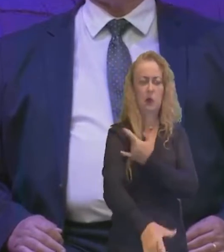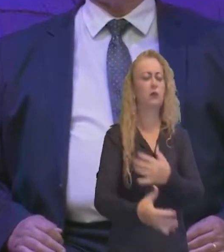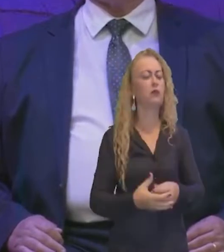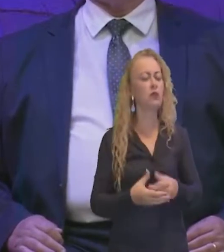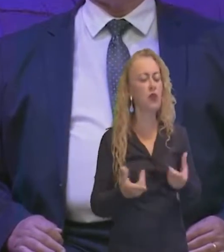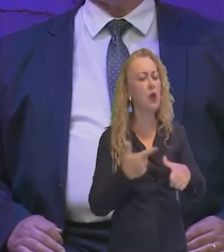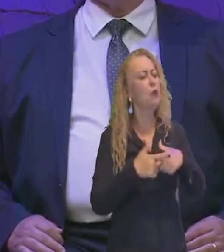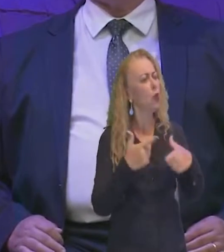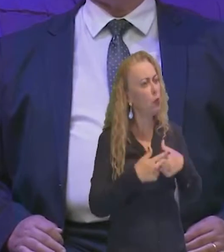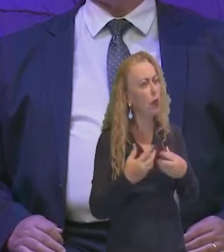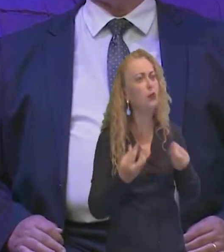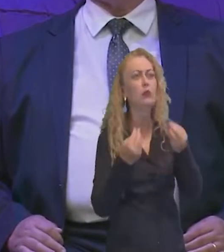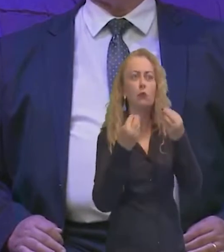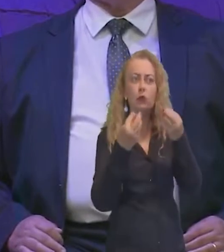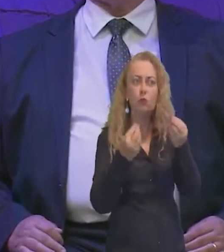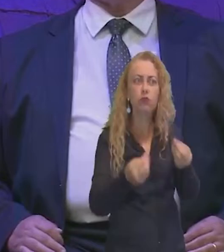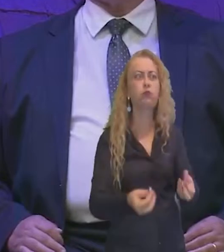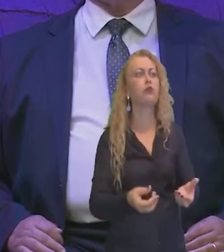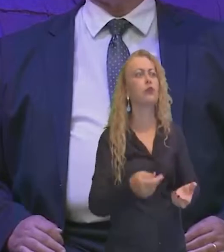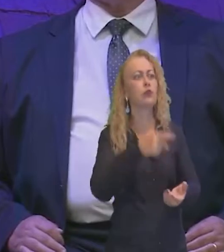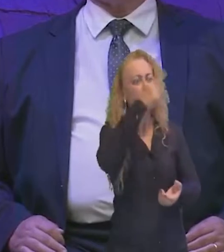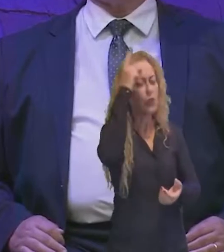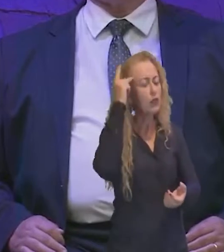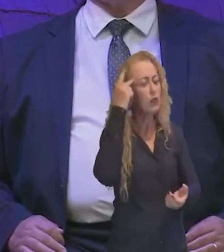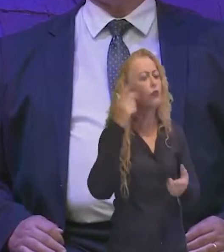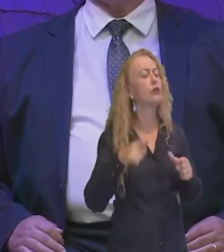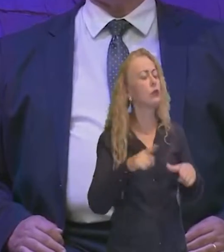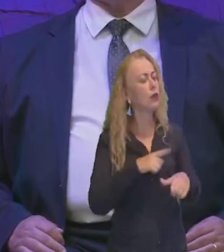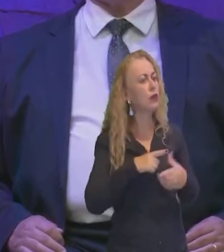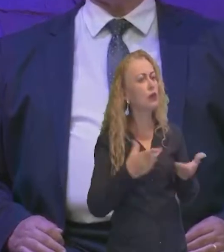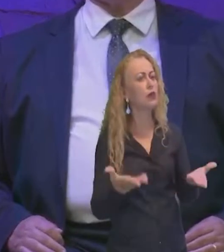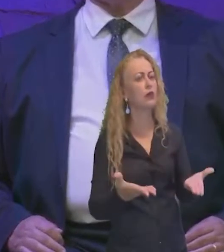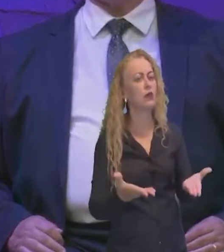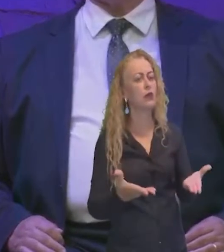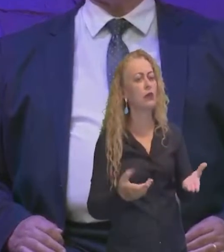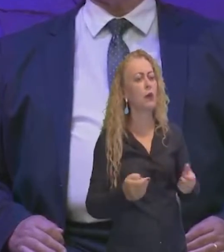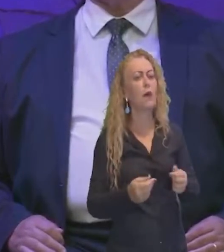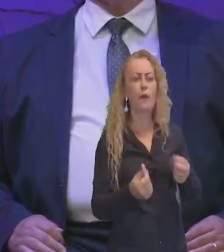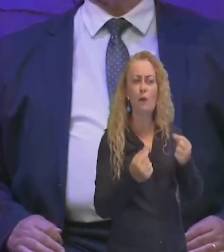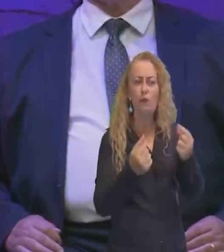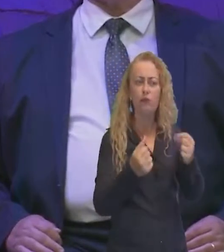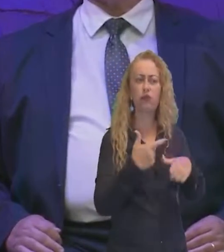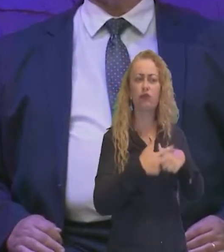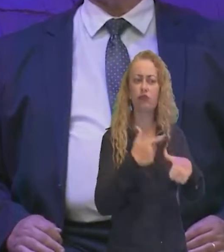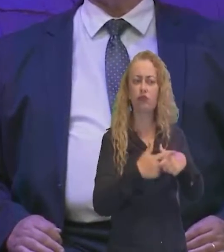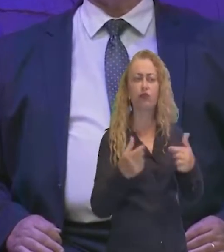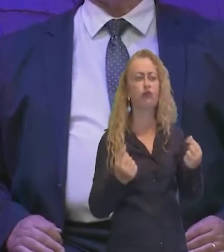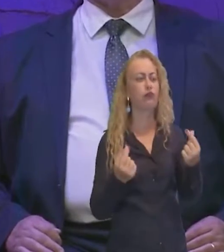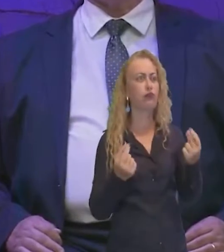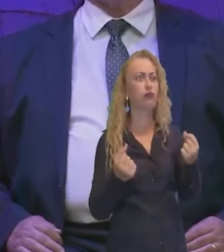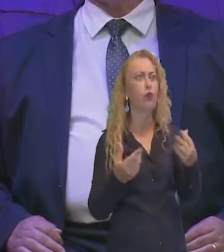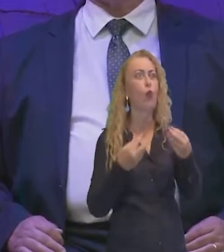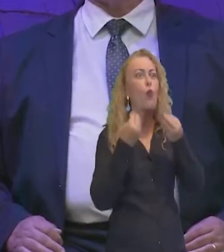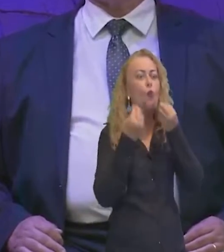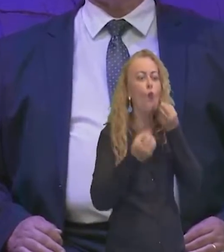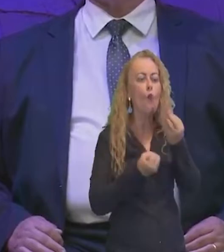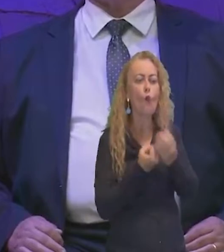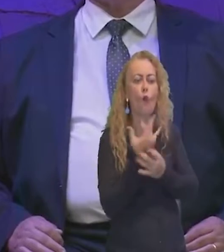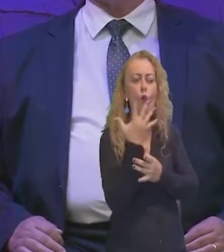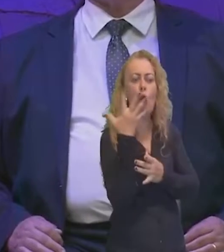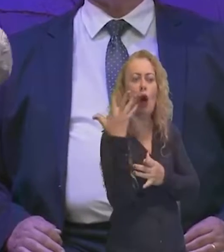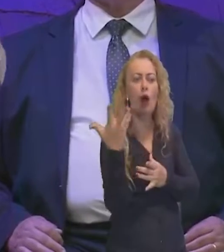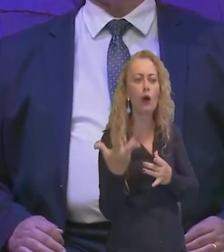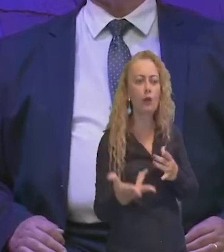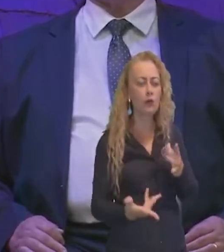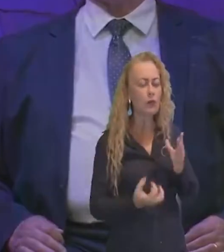nesta área, no lar, no casamento, instabilidade financeira, então nem se fala. Quantos problemas,